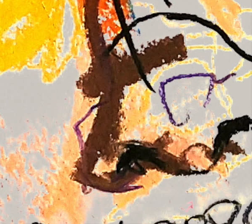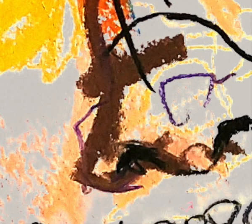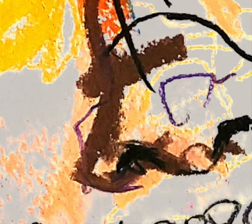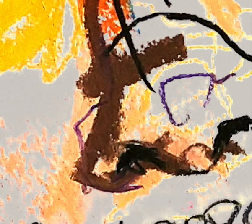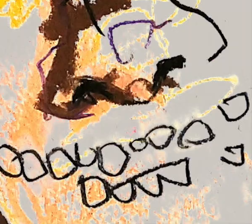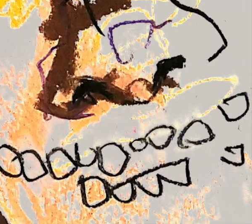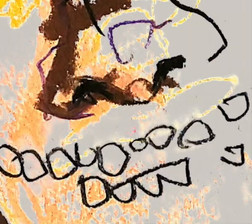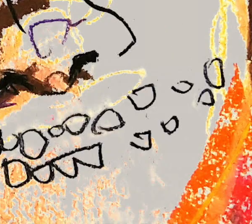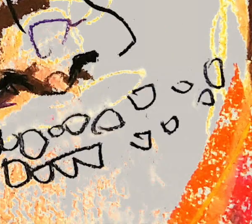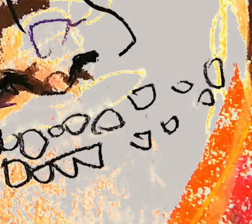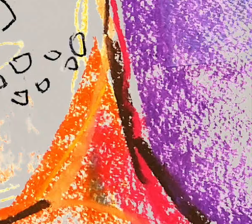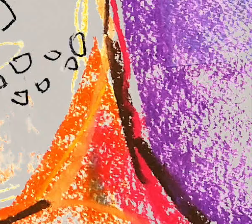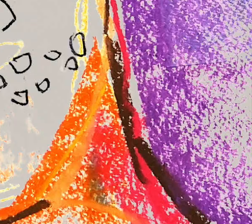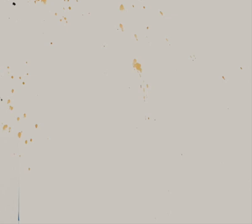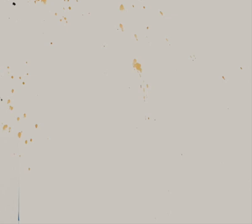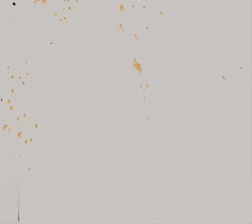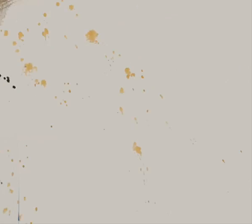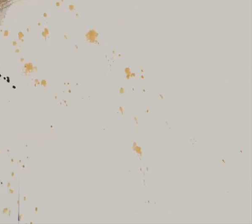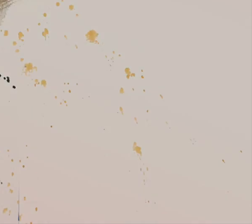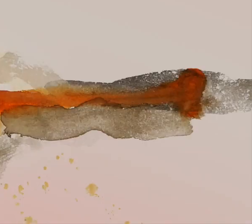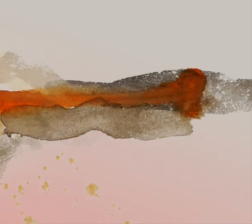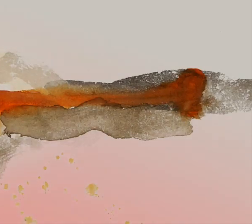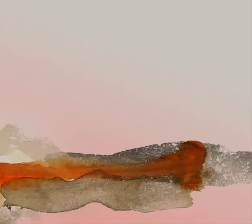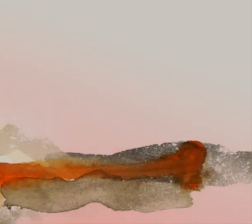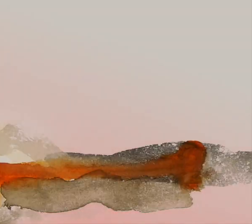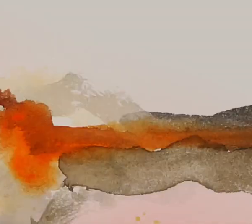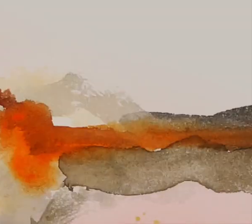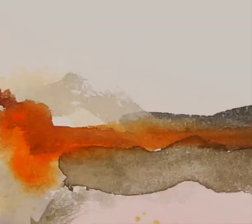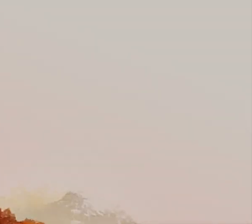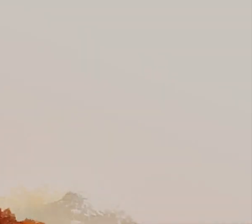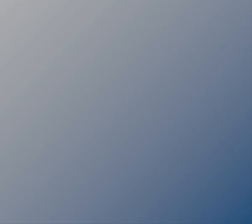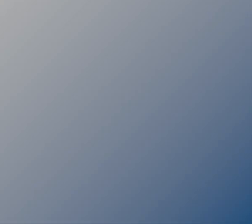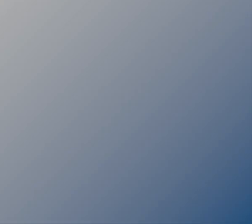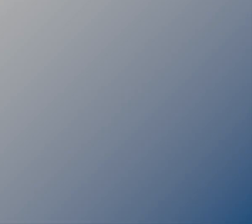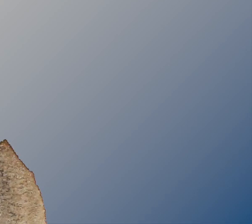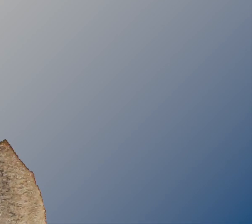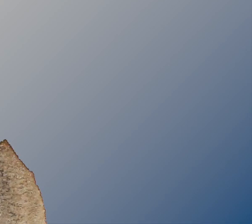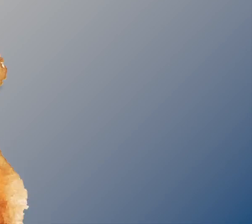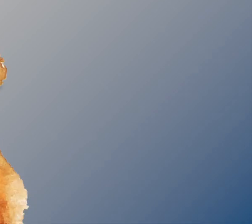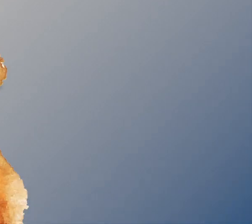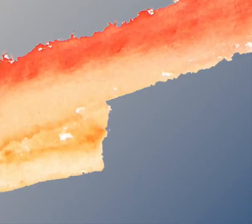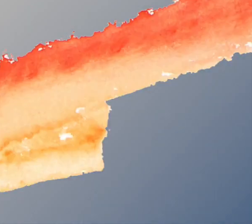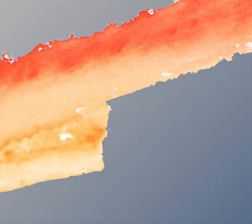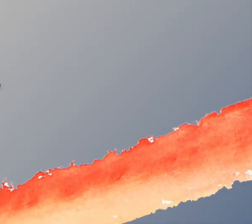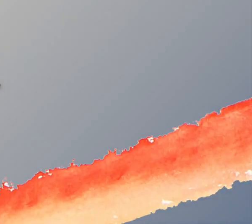começar. Baixem as luzes, desliguem os telefones e conectem-se conosco.